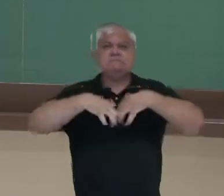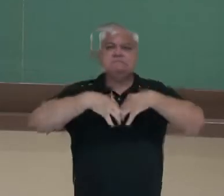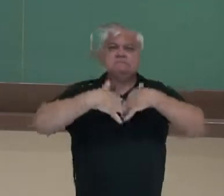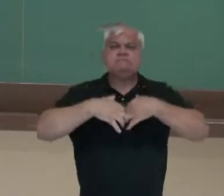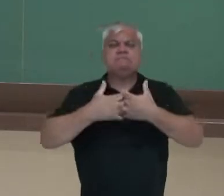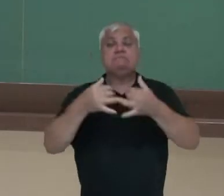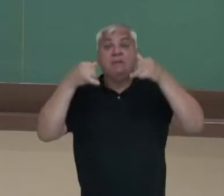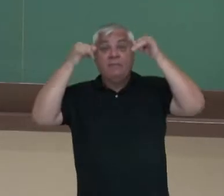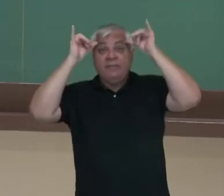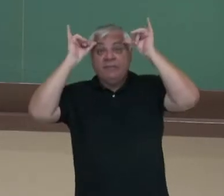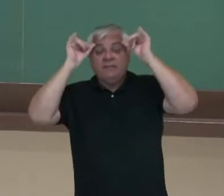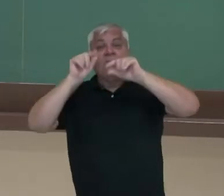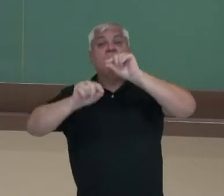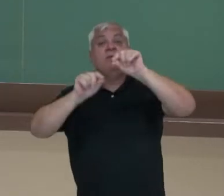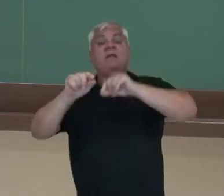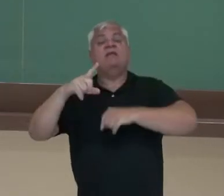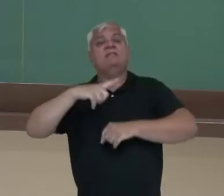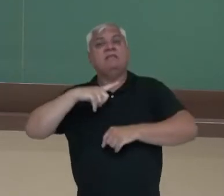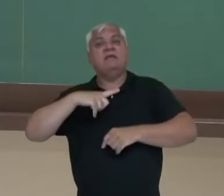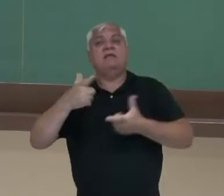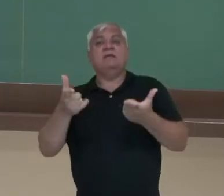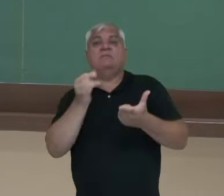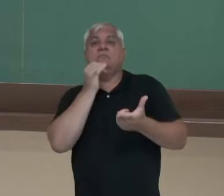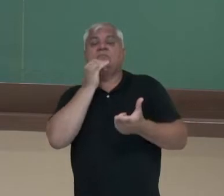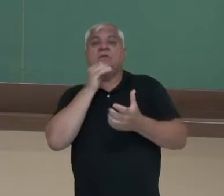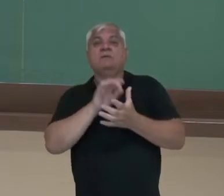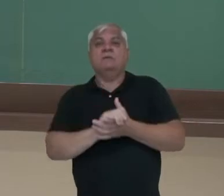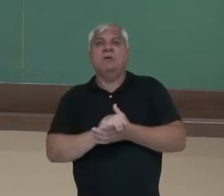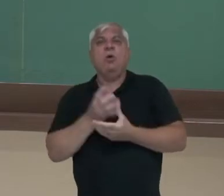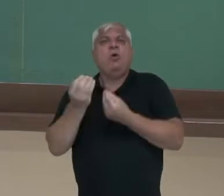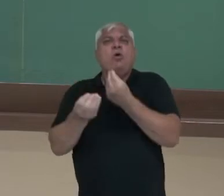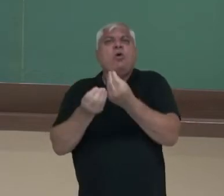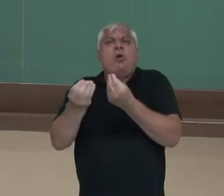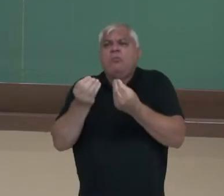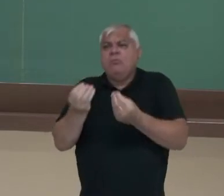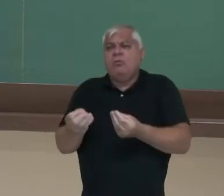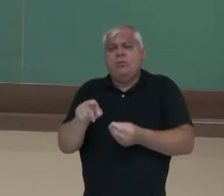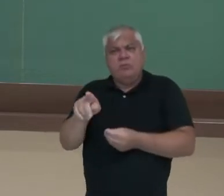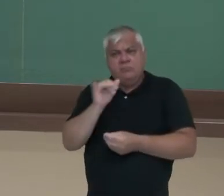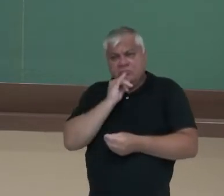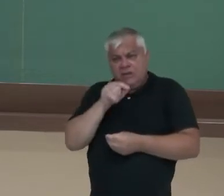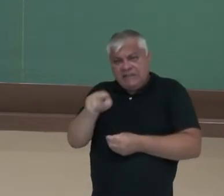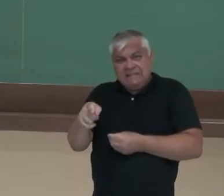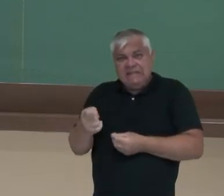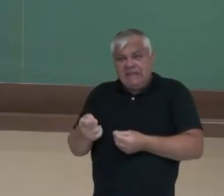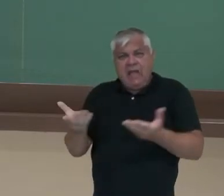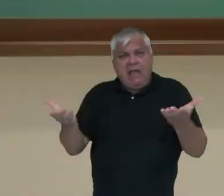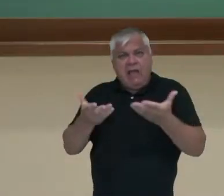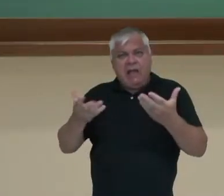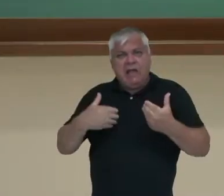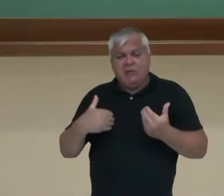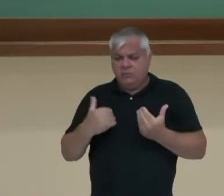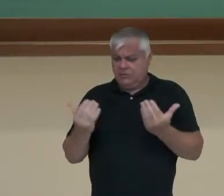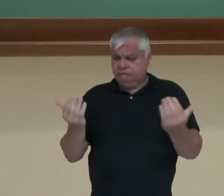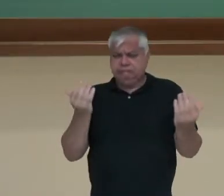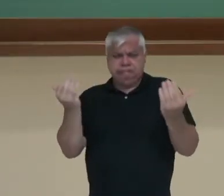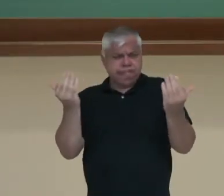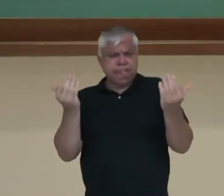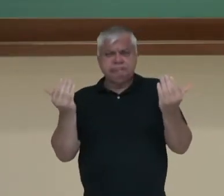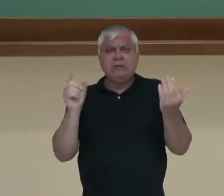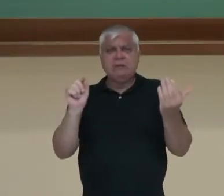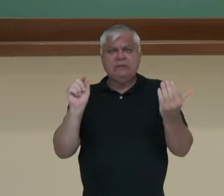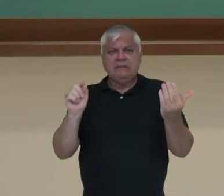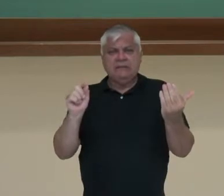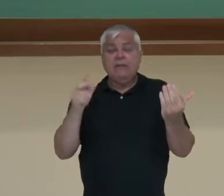pecuária, coloca-se muito o tamanho do impacto, trazendo para a nossa atualidade, né, para o